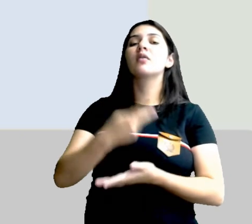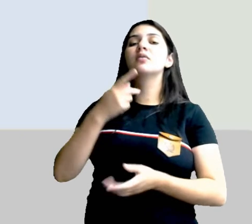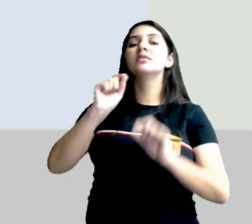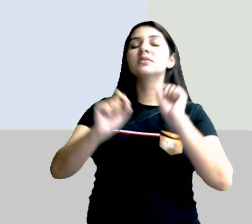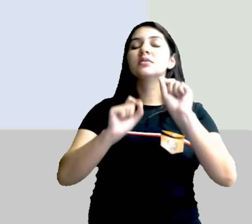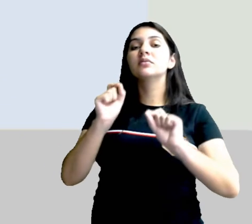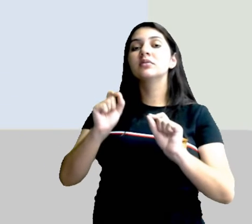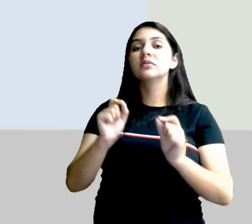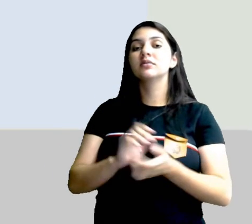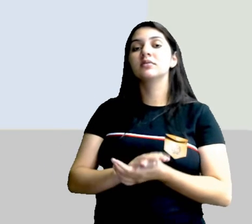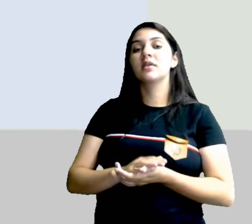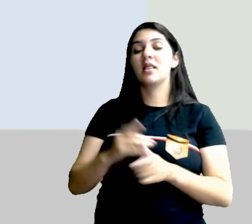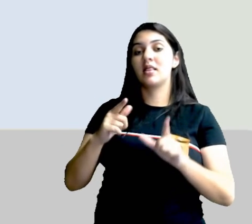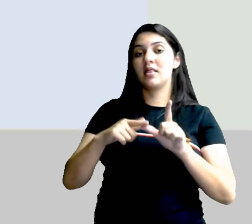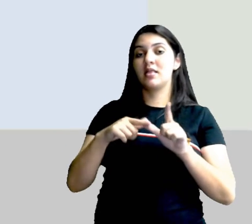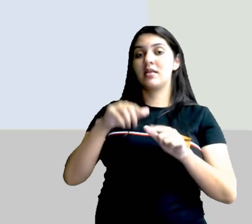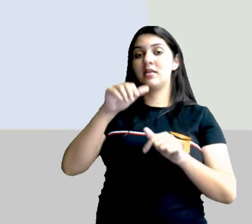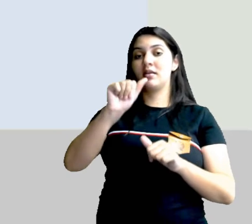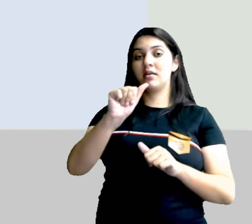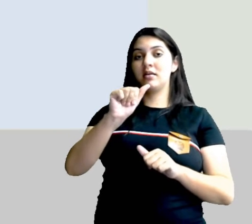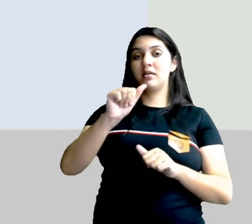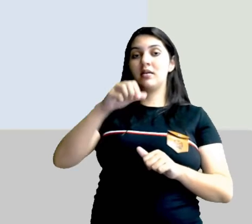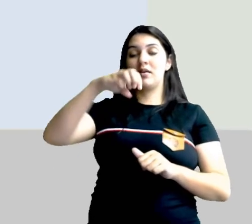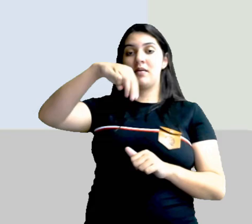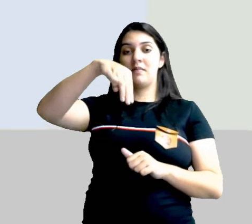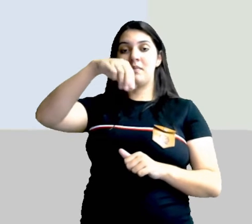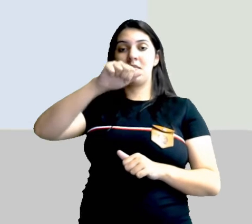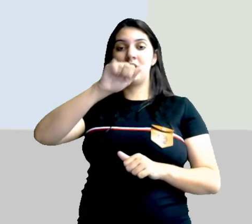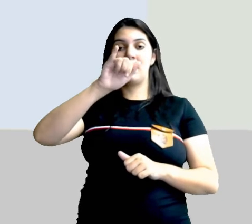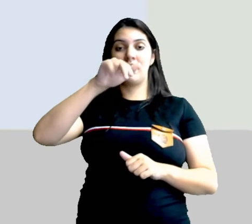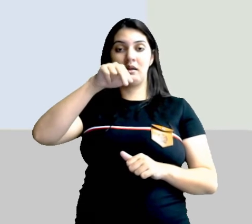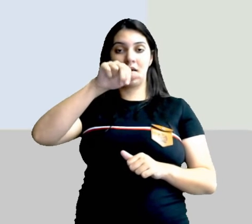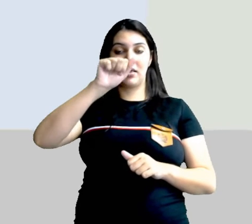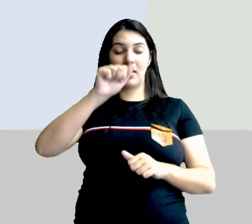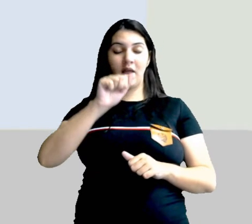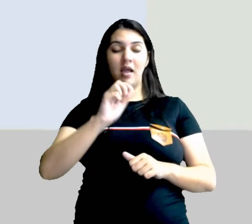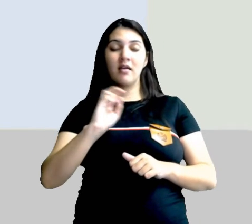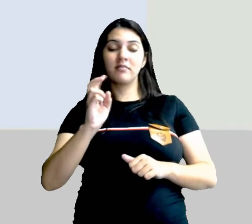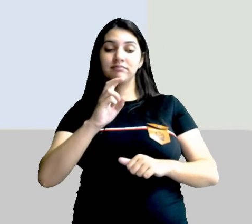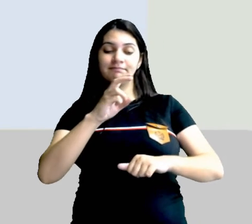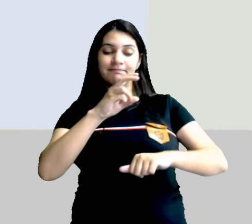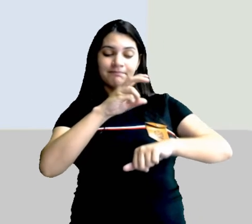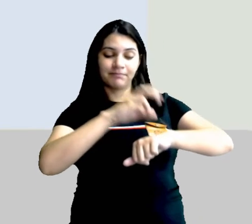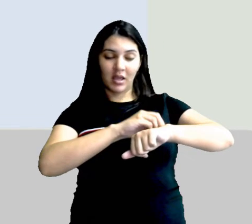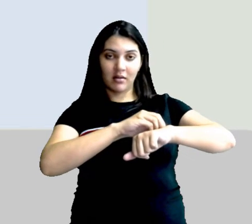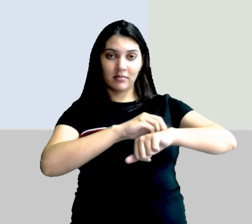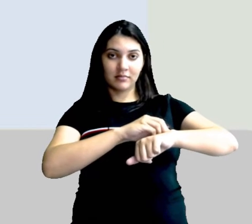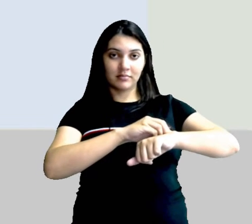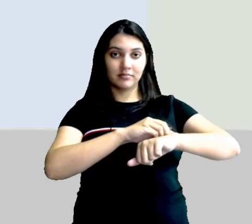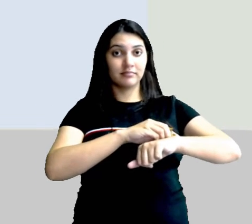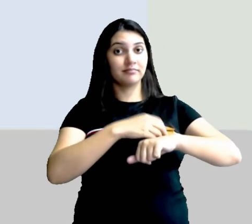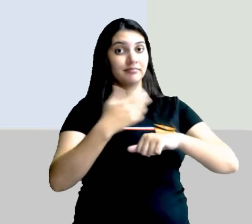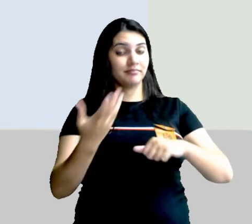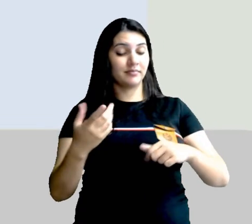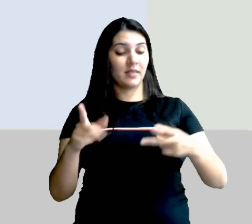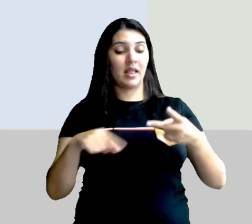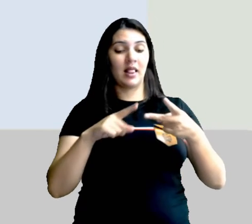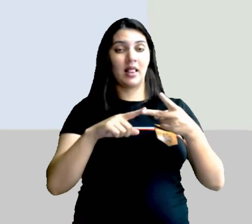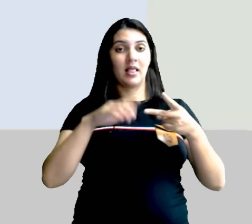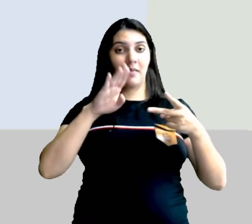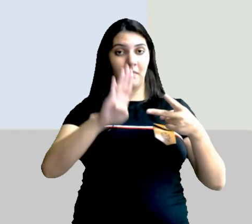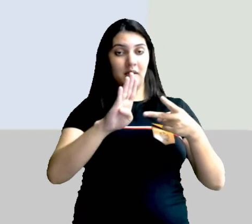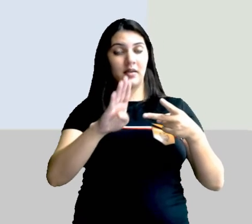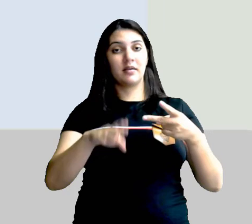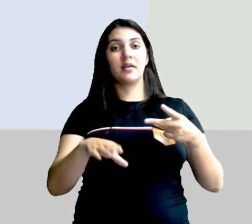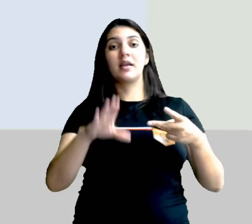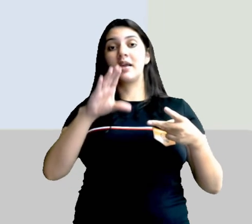Que tragédia foi essa? Letra A. Mainá foi picada por uma cobra? Será? Letra